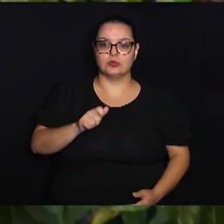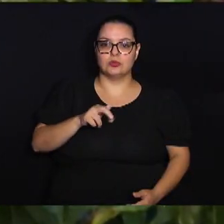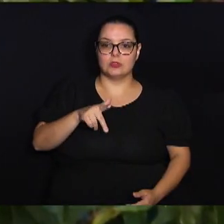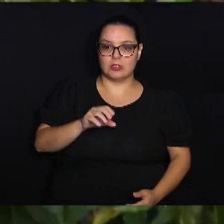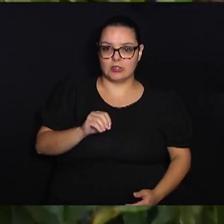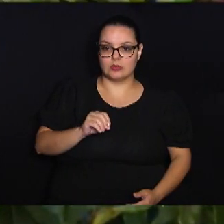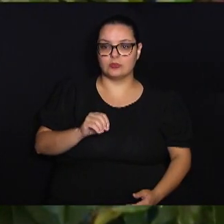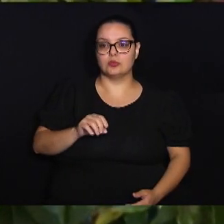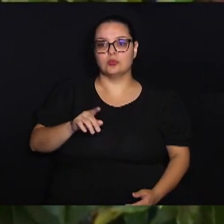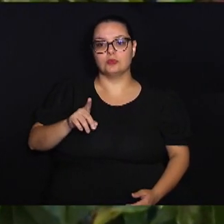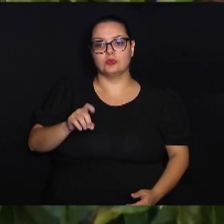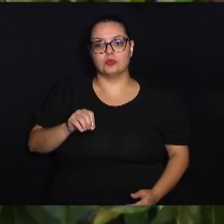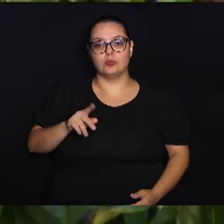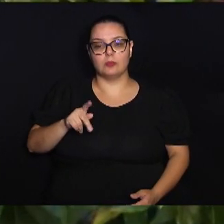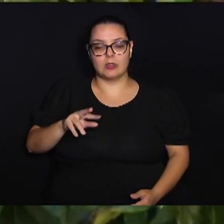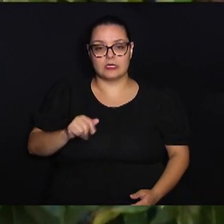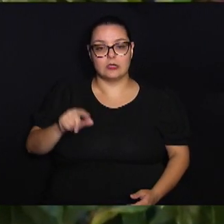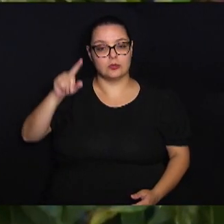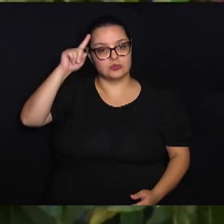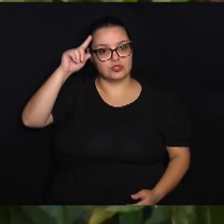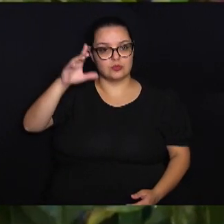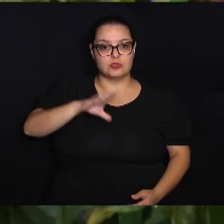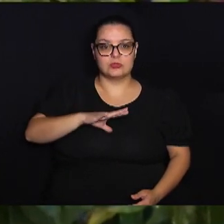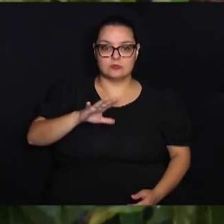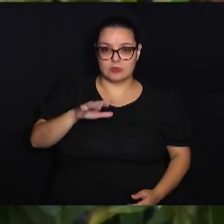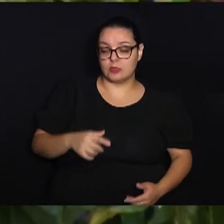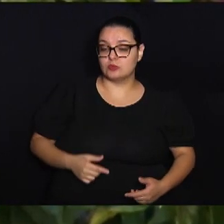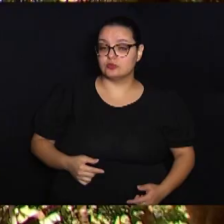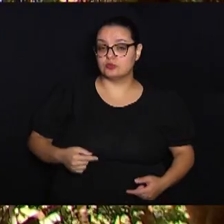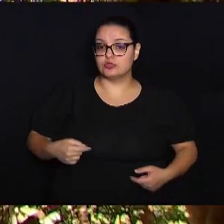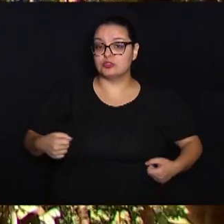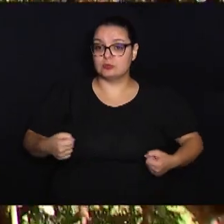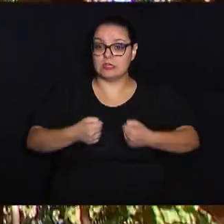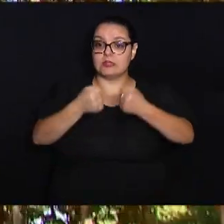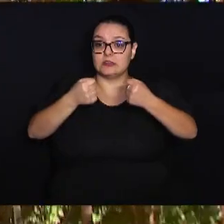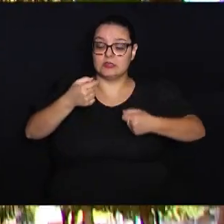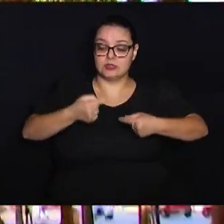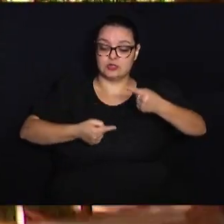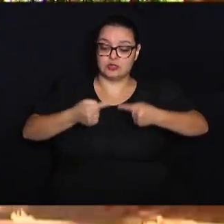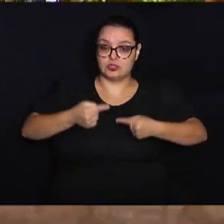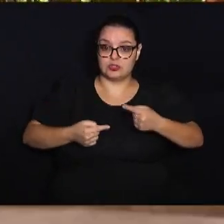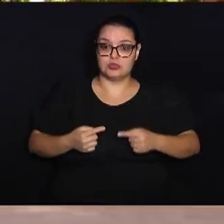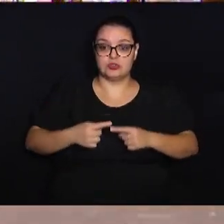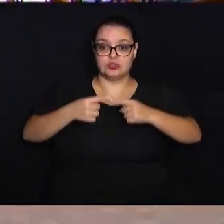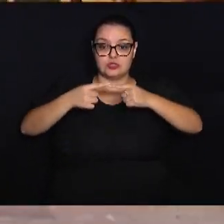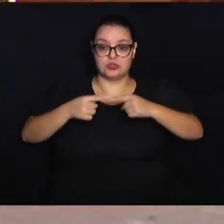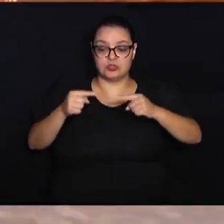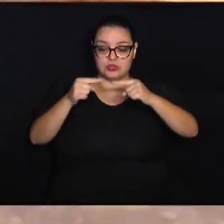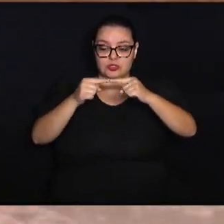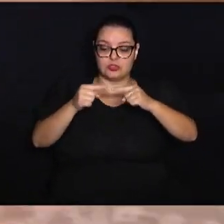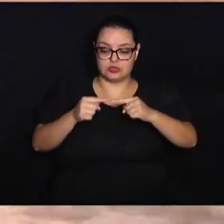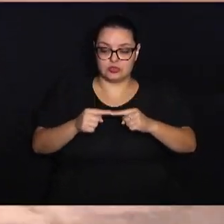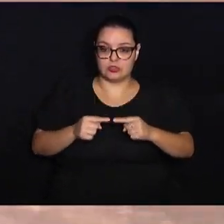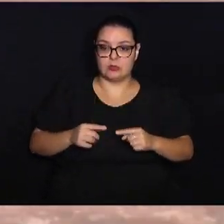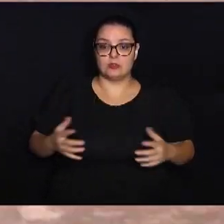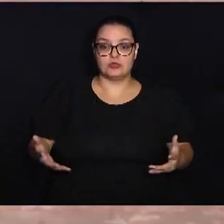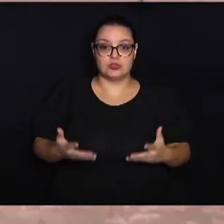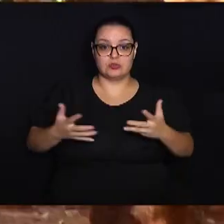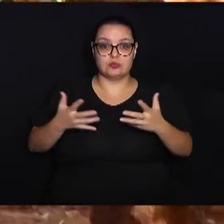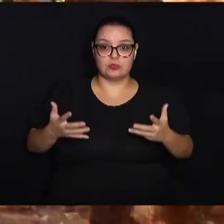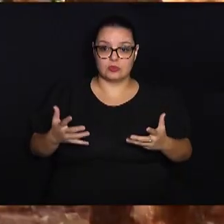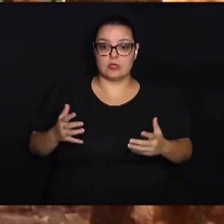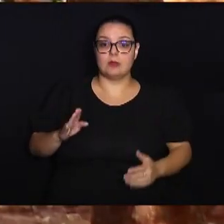veto veio durante um semestre. Então é excelente o trabalho. Nós não deixamos mesmo, procuramos não deixar mesmo passar